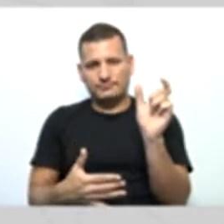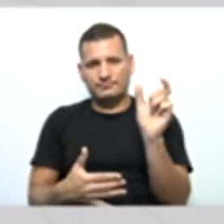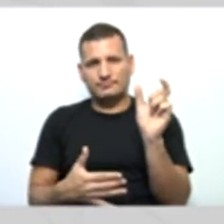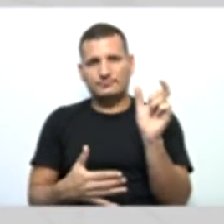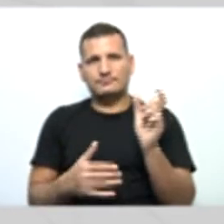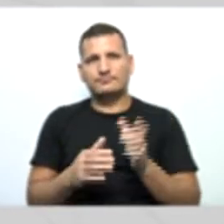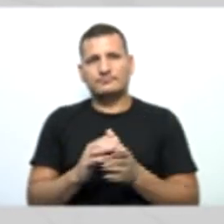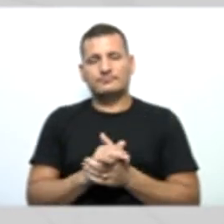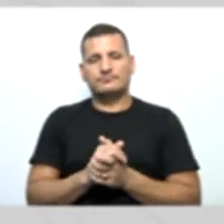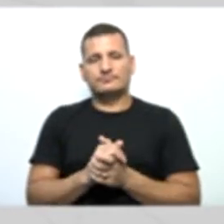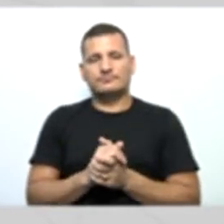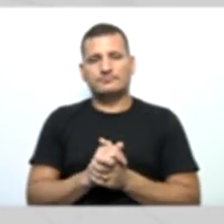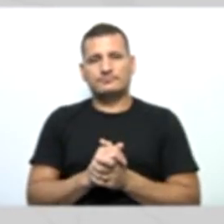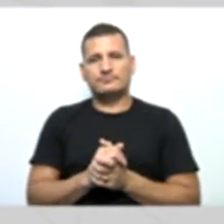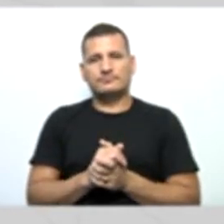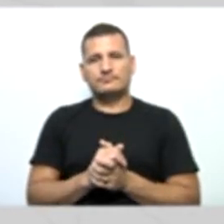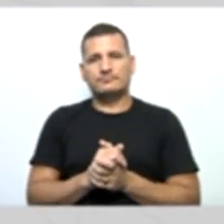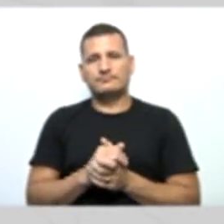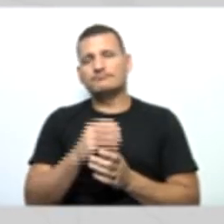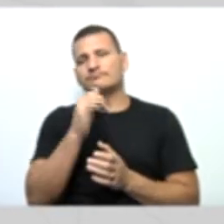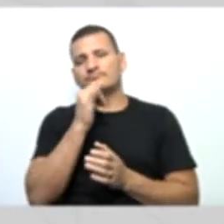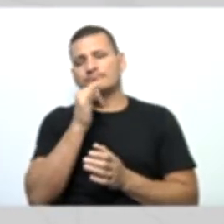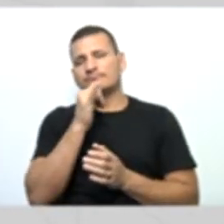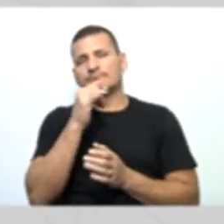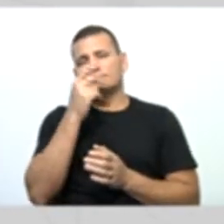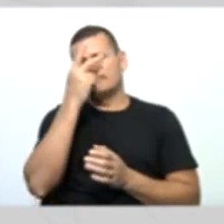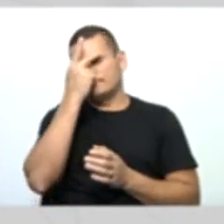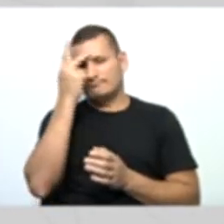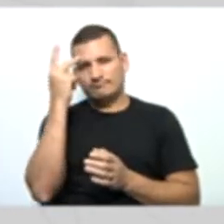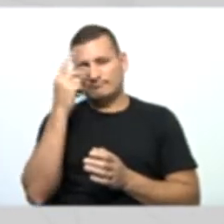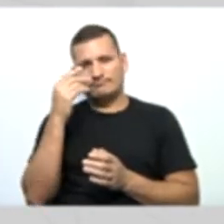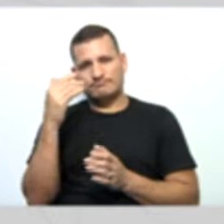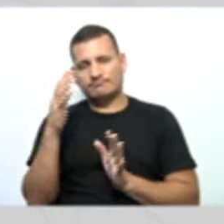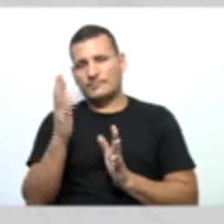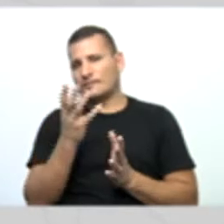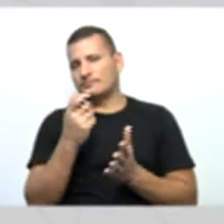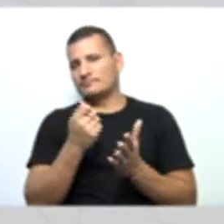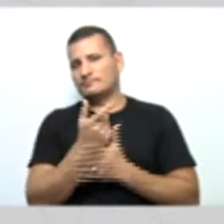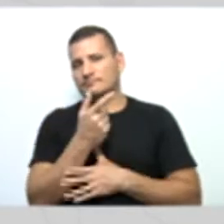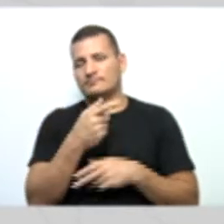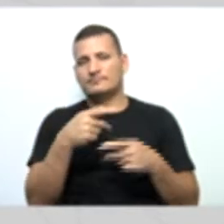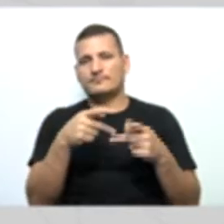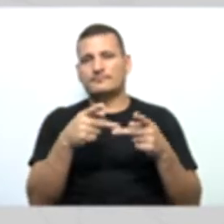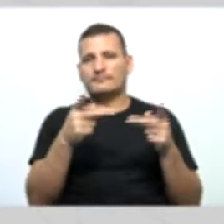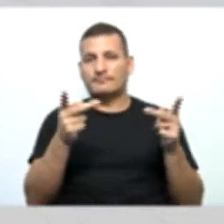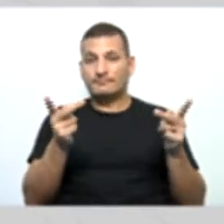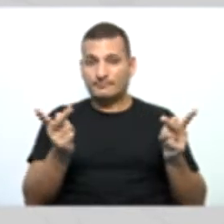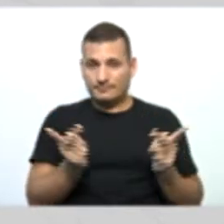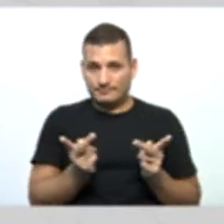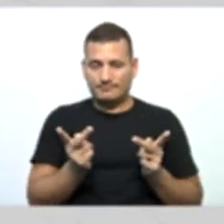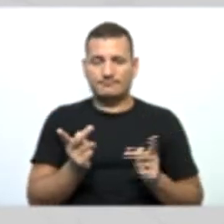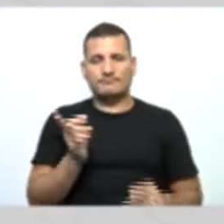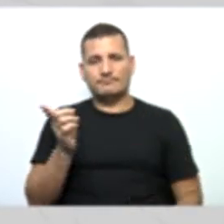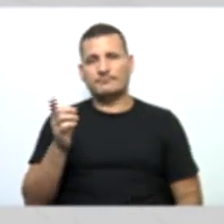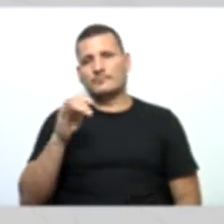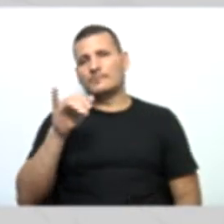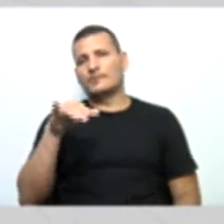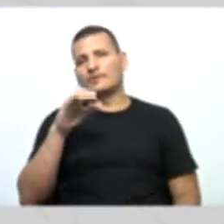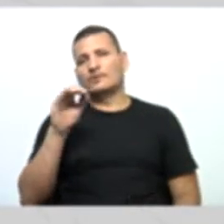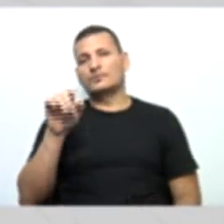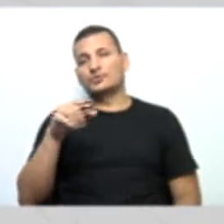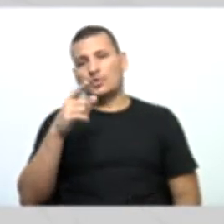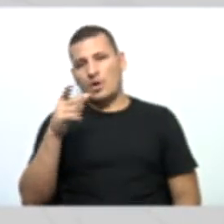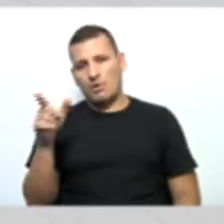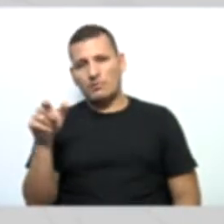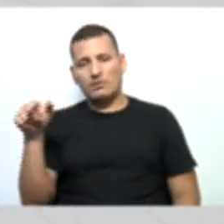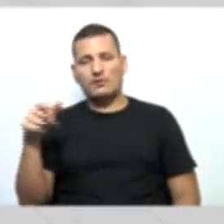Clareando as ideias, suponhando que alguém queira comprar uma pizza. Chama esse alguém de João. João está muito